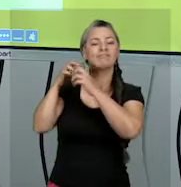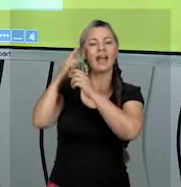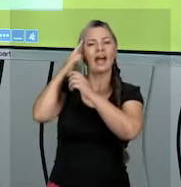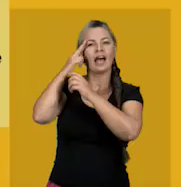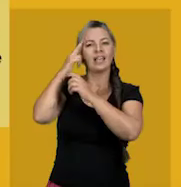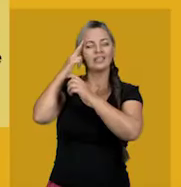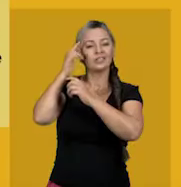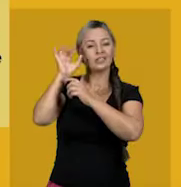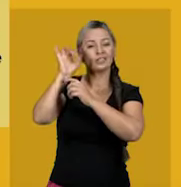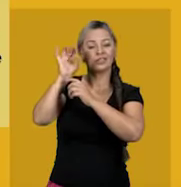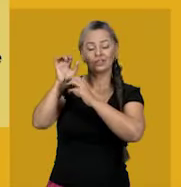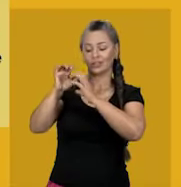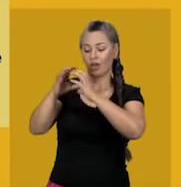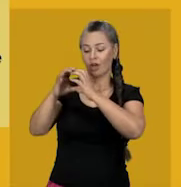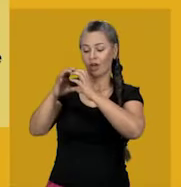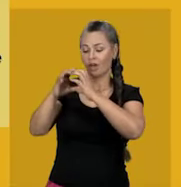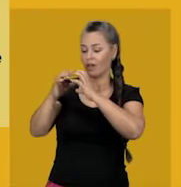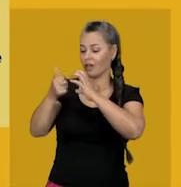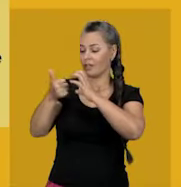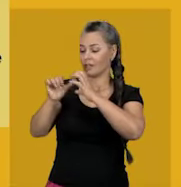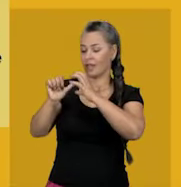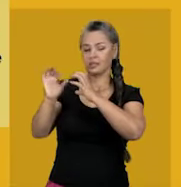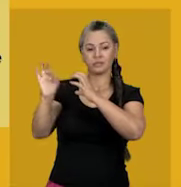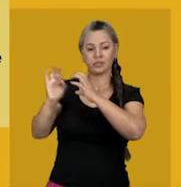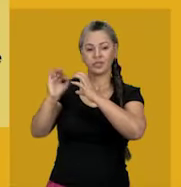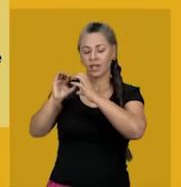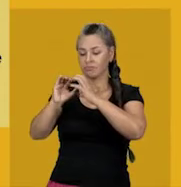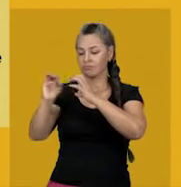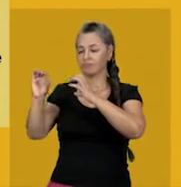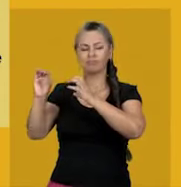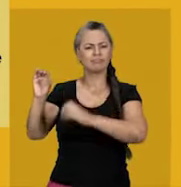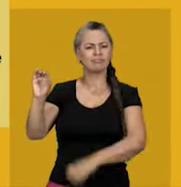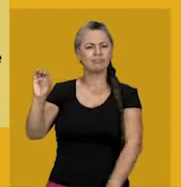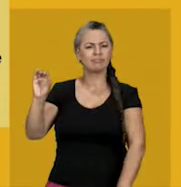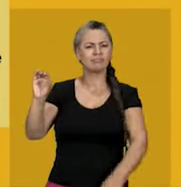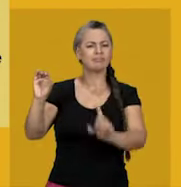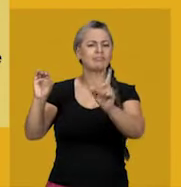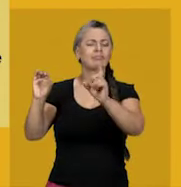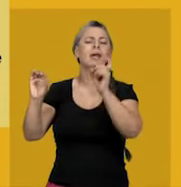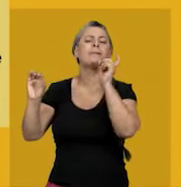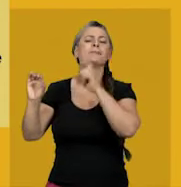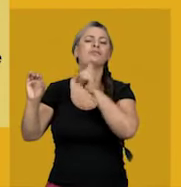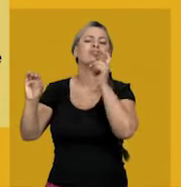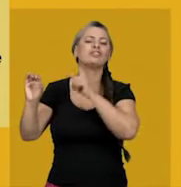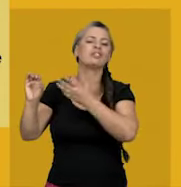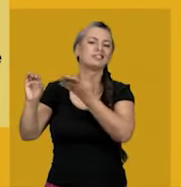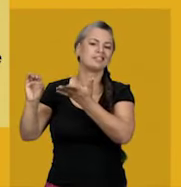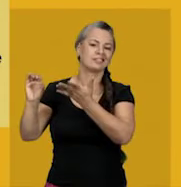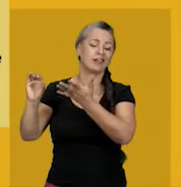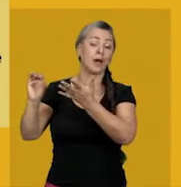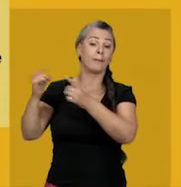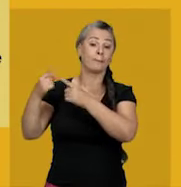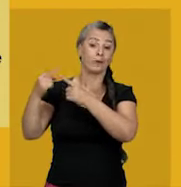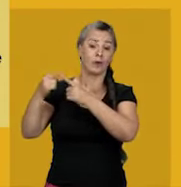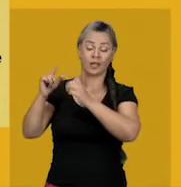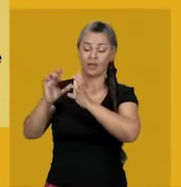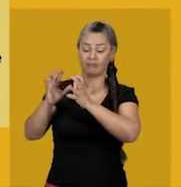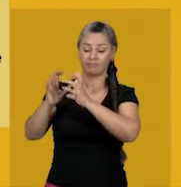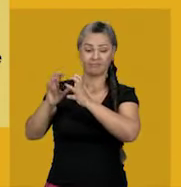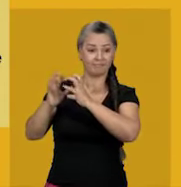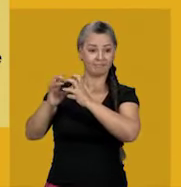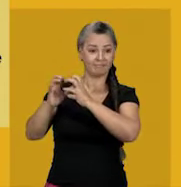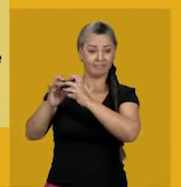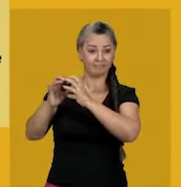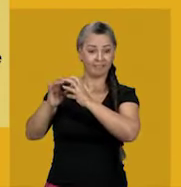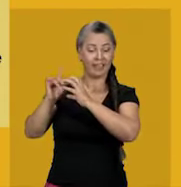Isso não existe, tá? Por quê? Uma grande porção dessa parte do nosso sistema nervoso trabalha para